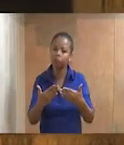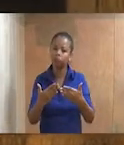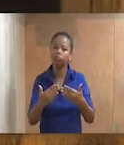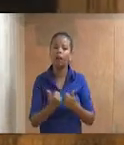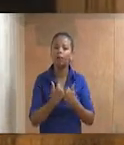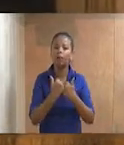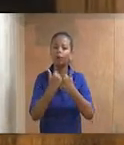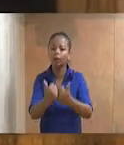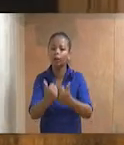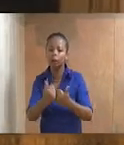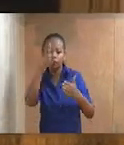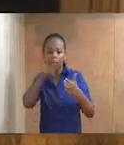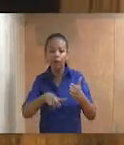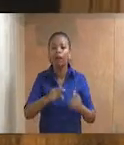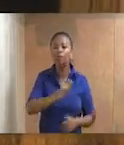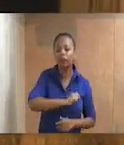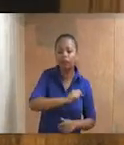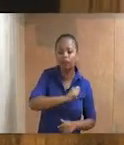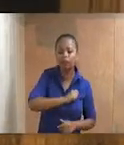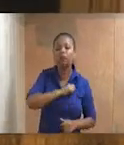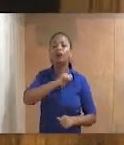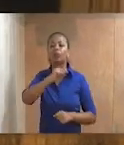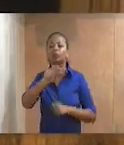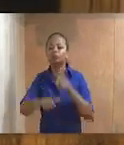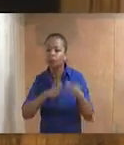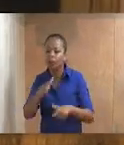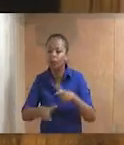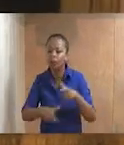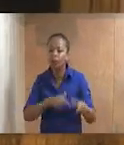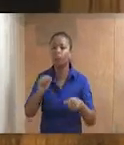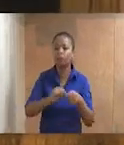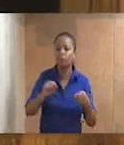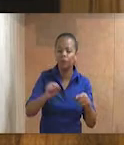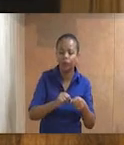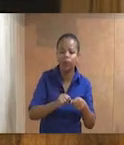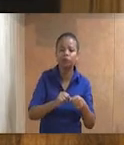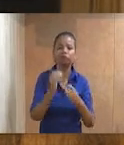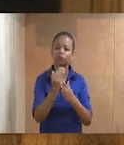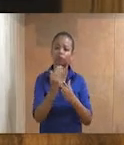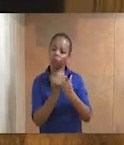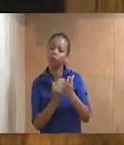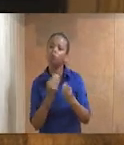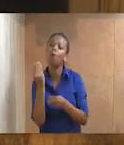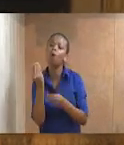acompanhando as obras que estão sendo feitas e que serão feitas nas